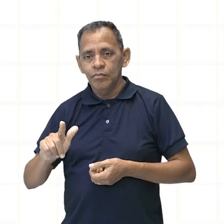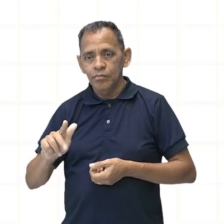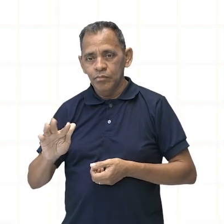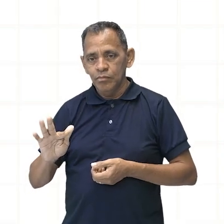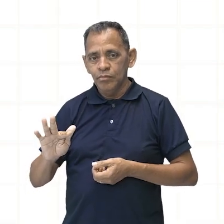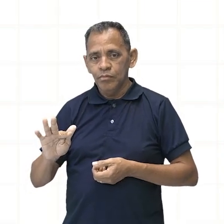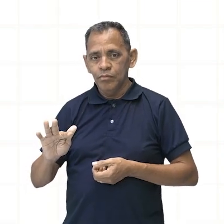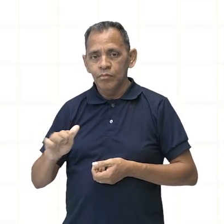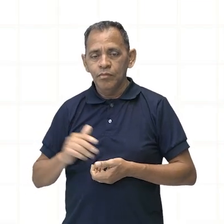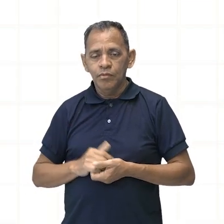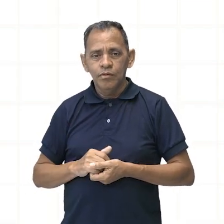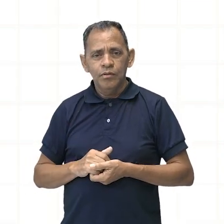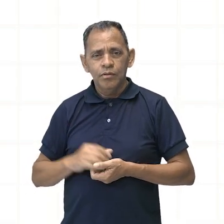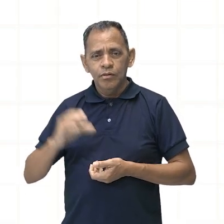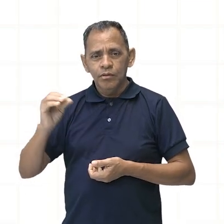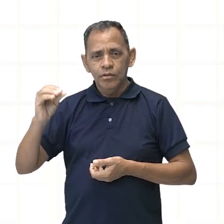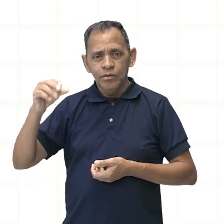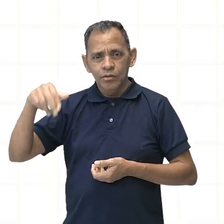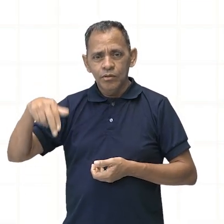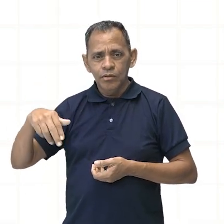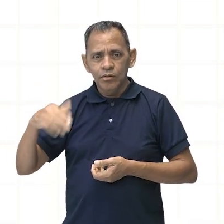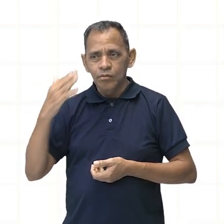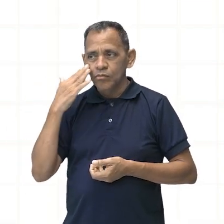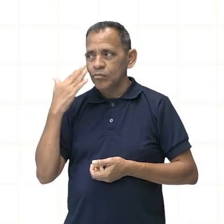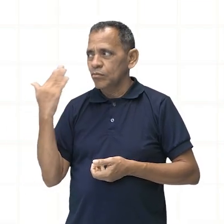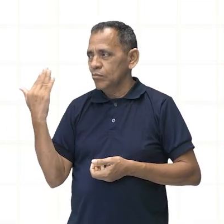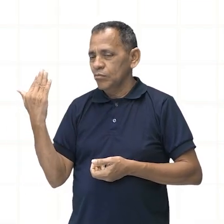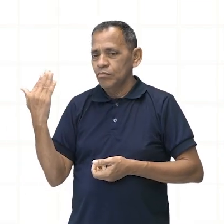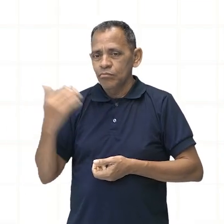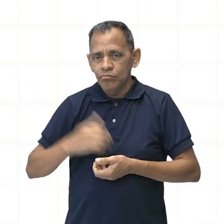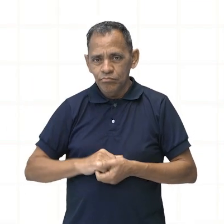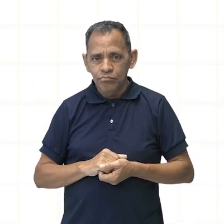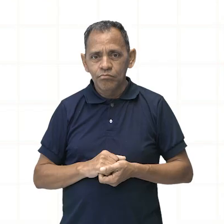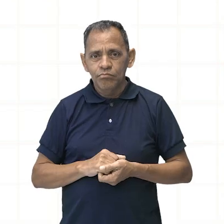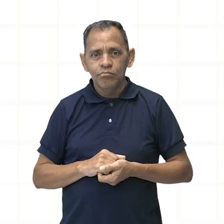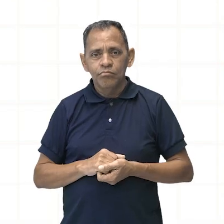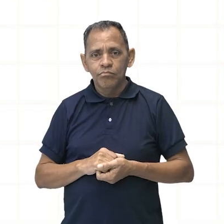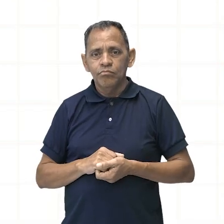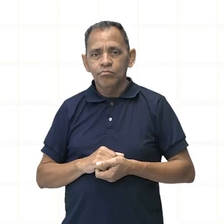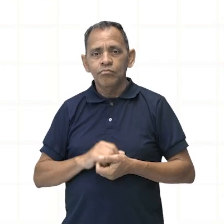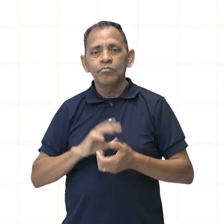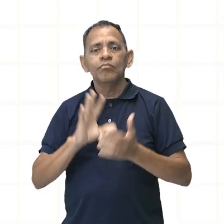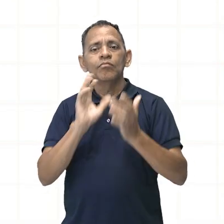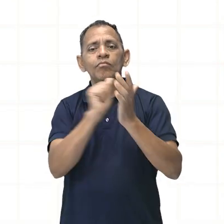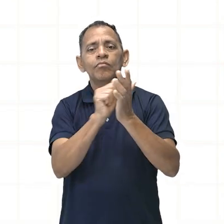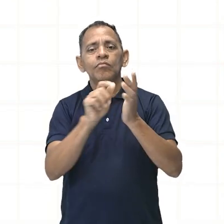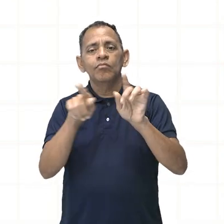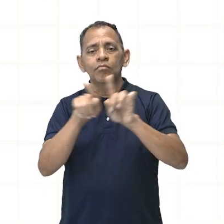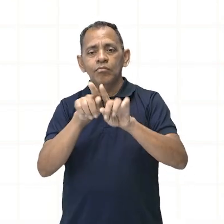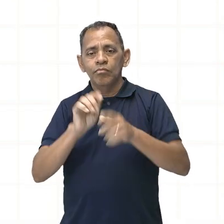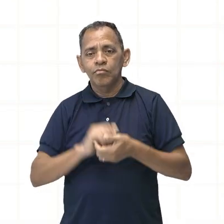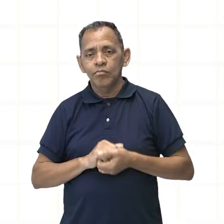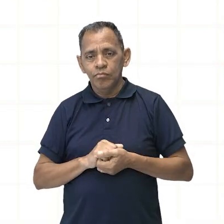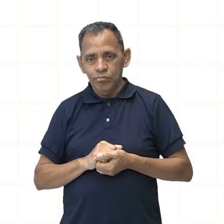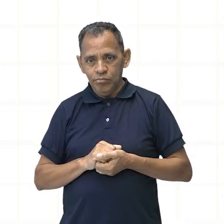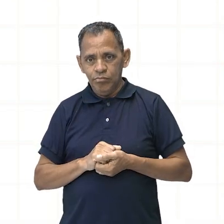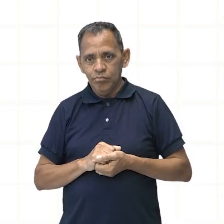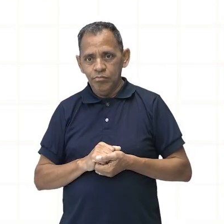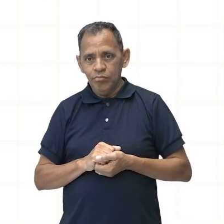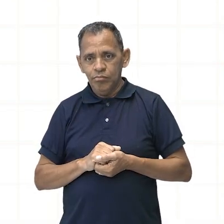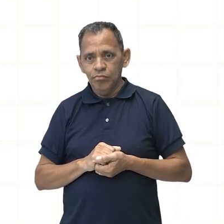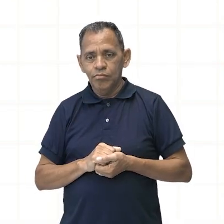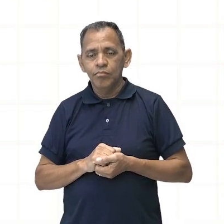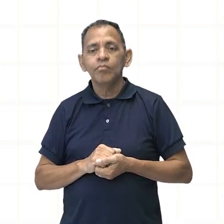Kongfutsu é que tem o seu nome ali gravado em latim com o nome de Confúcio,